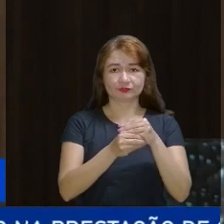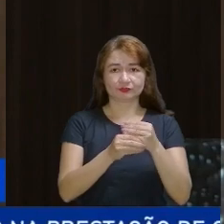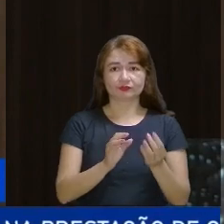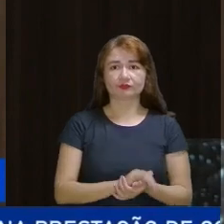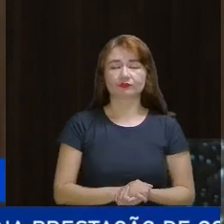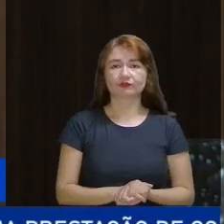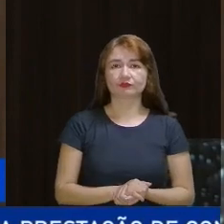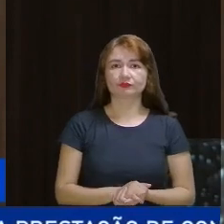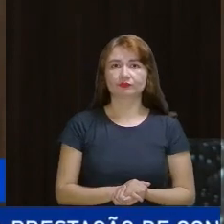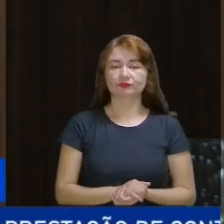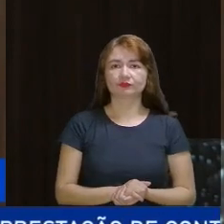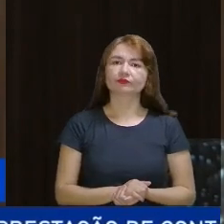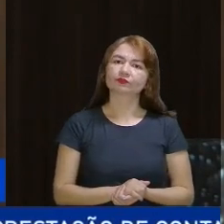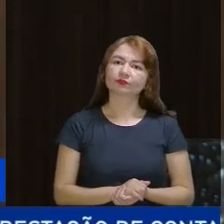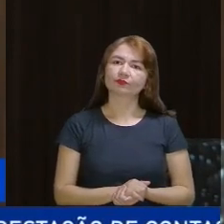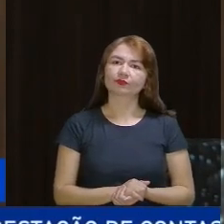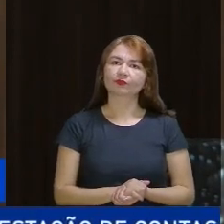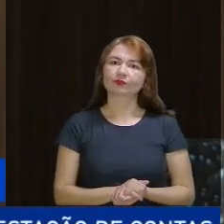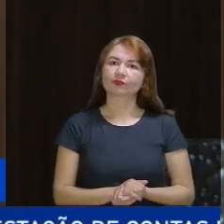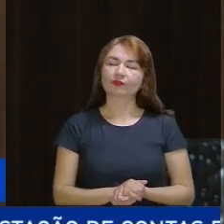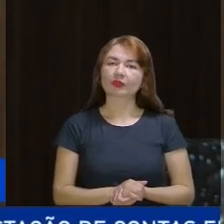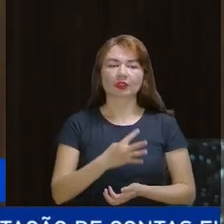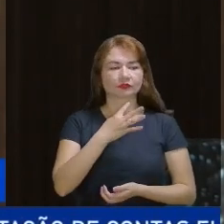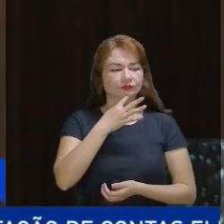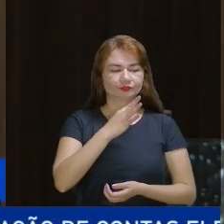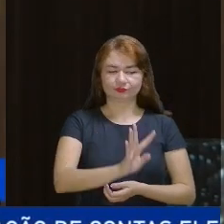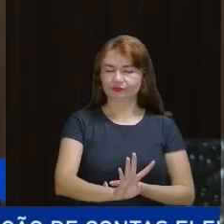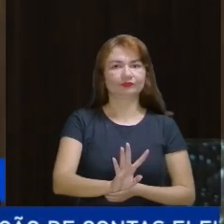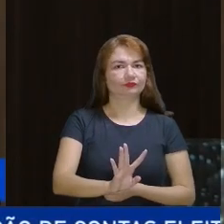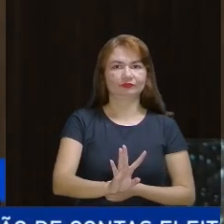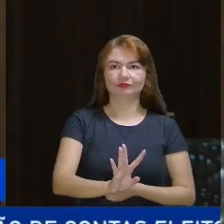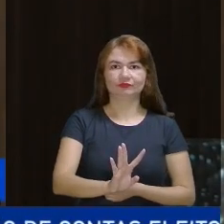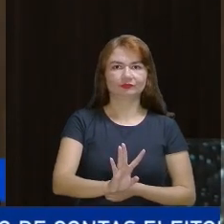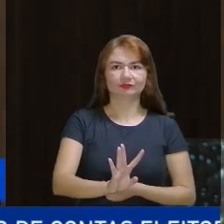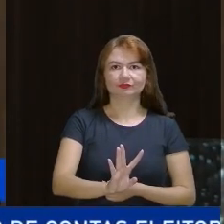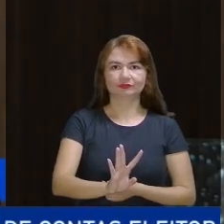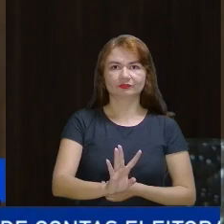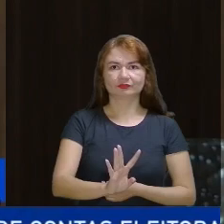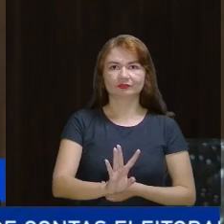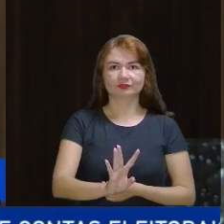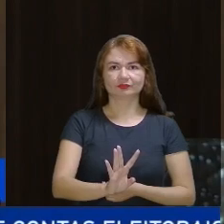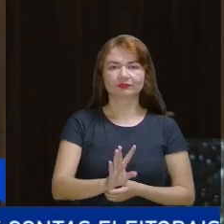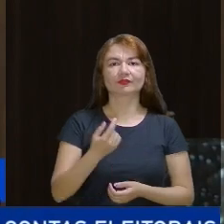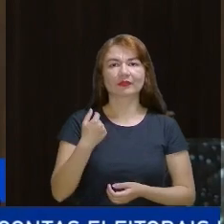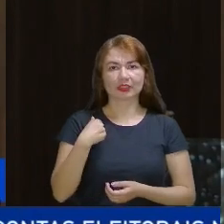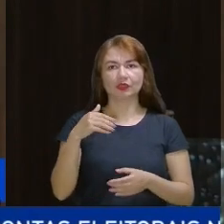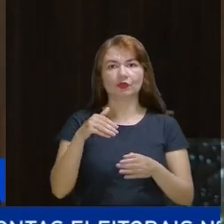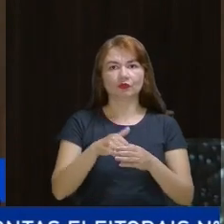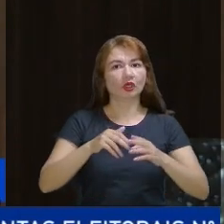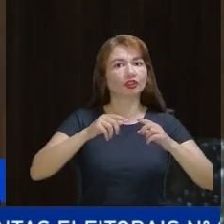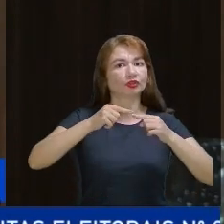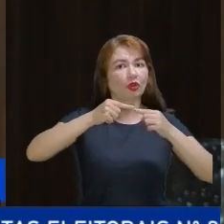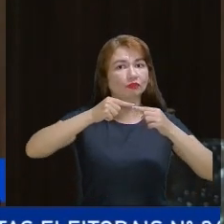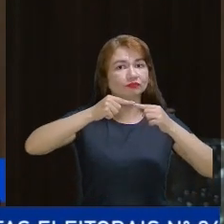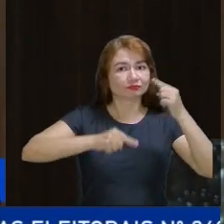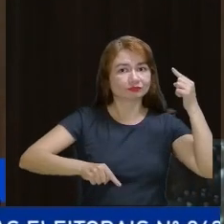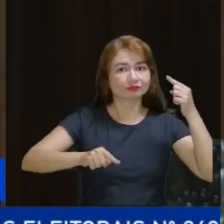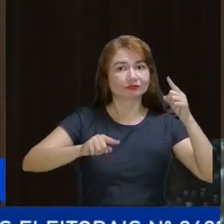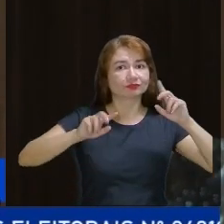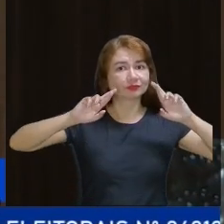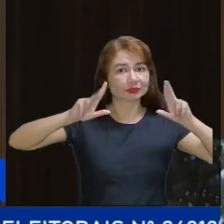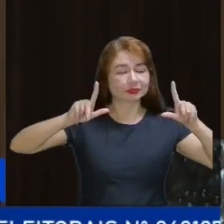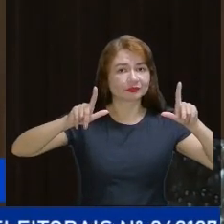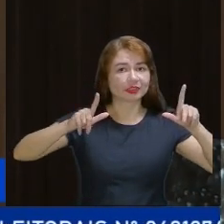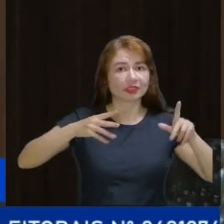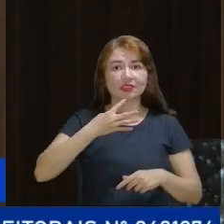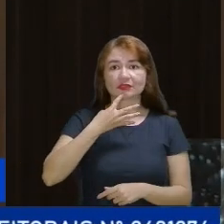mínima verossimilhança, não é caso de conhecimento. Então, eu voto divergente para não conhecer dos embargos de